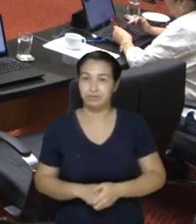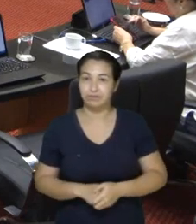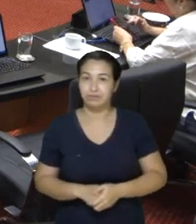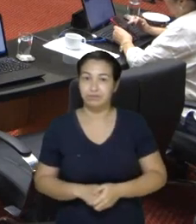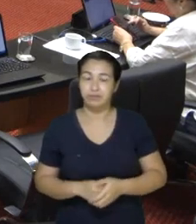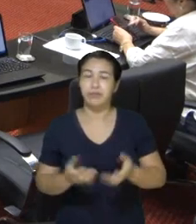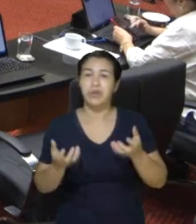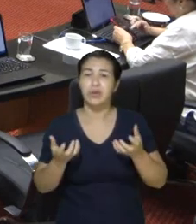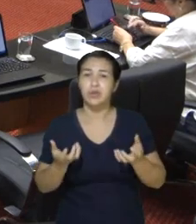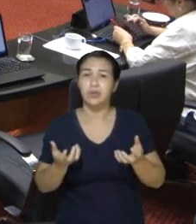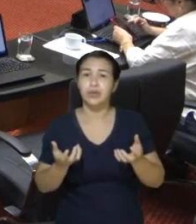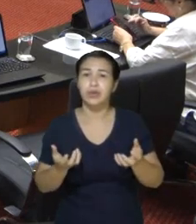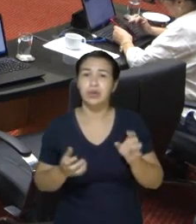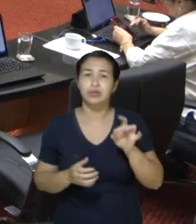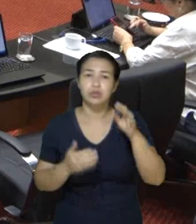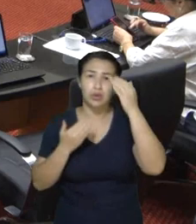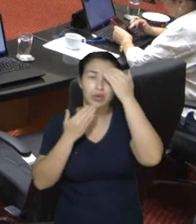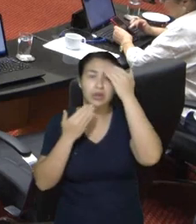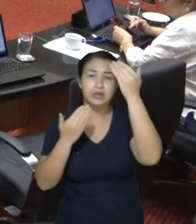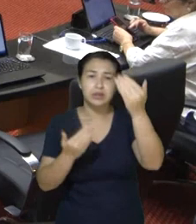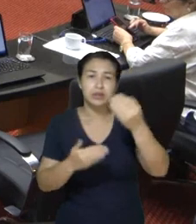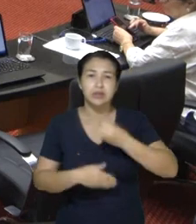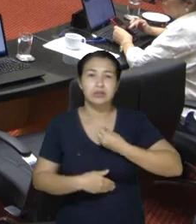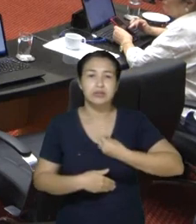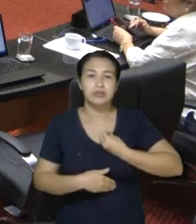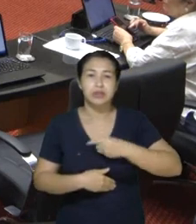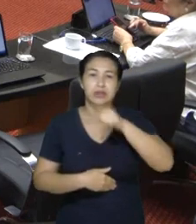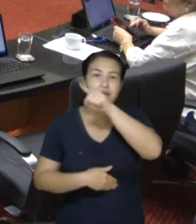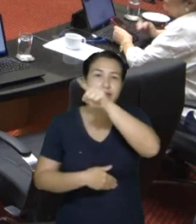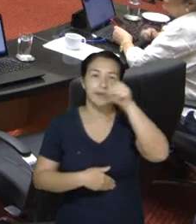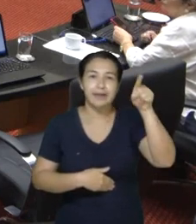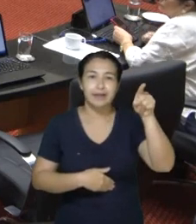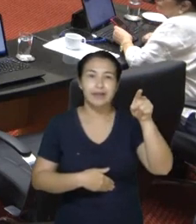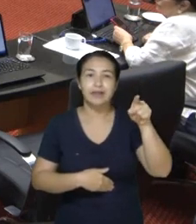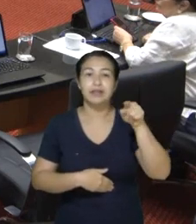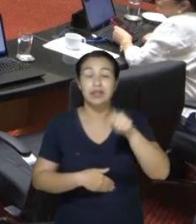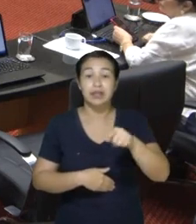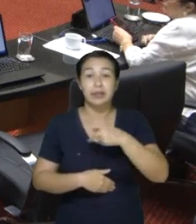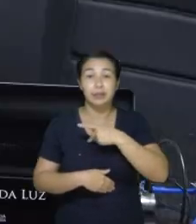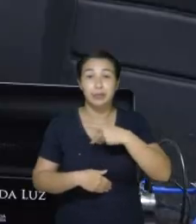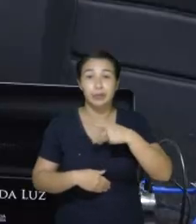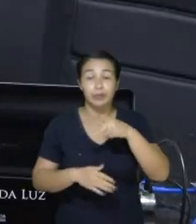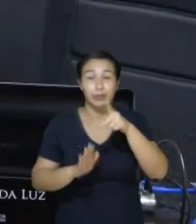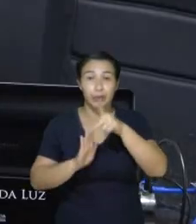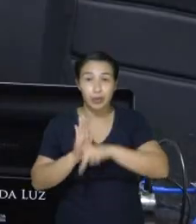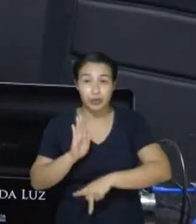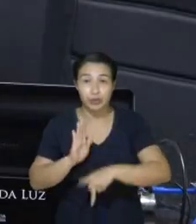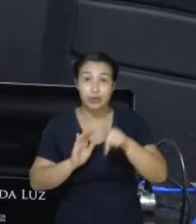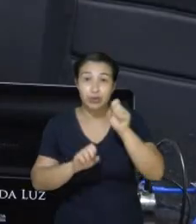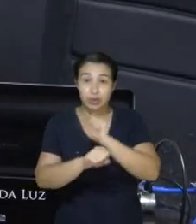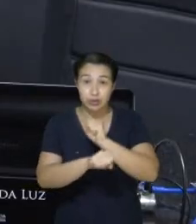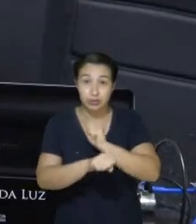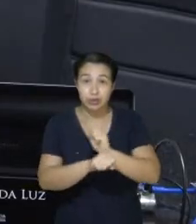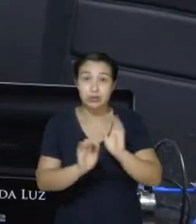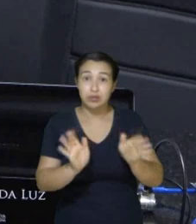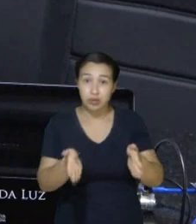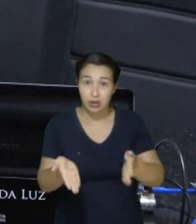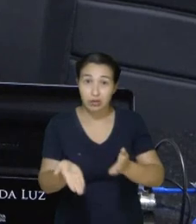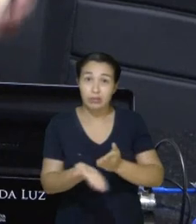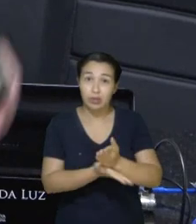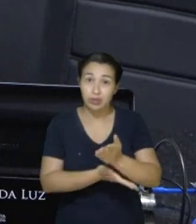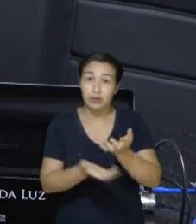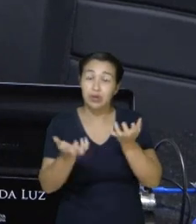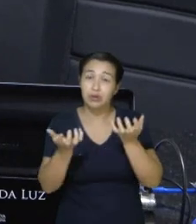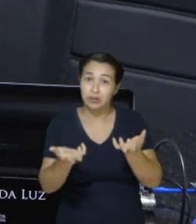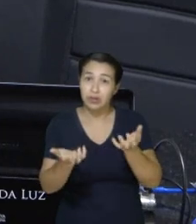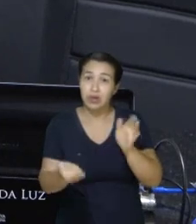só agradecer a presença aqui e dizer que o projeto que vocês estavam aguardando foi aprovado. Eu gostaria que fizesse, então, um aplauso a todos